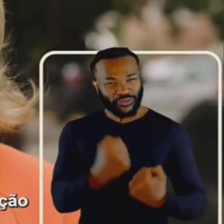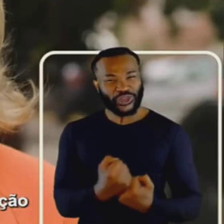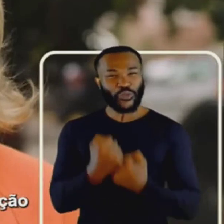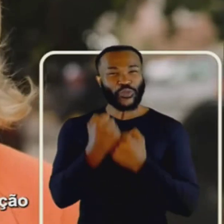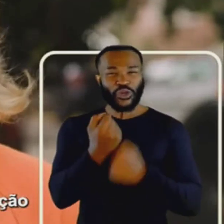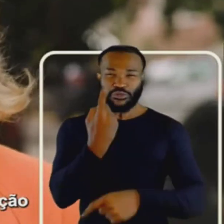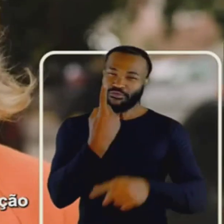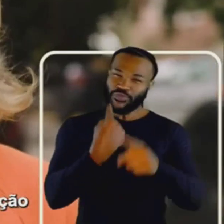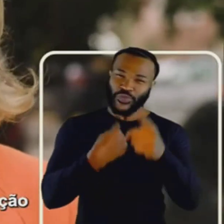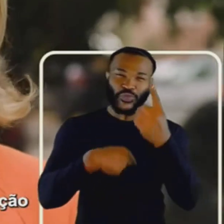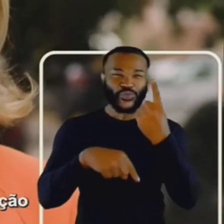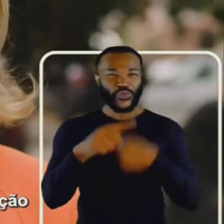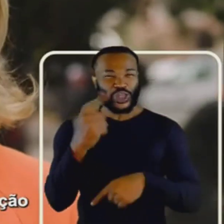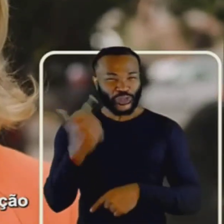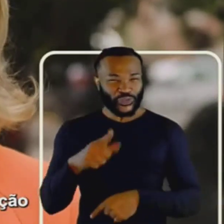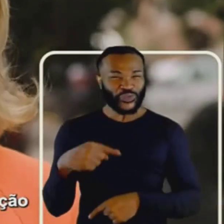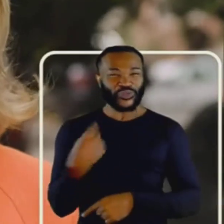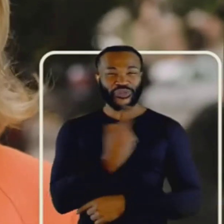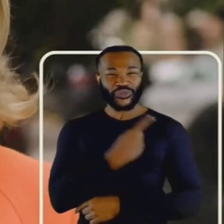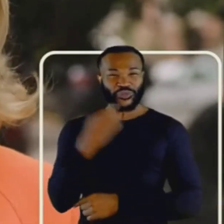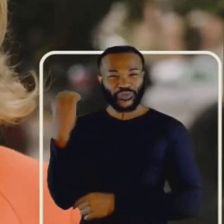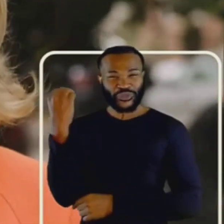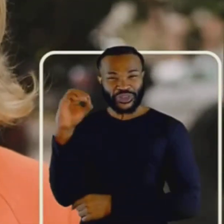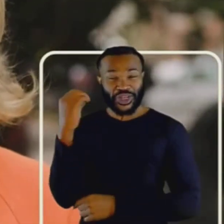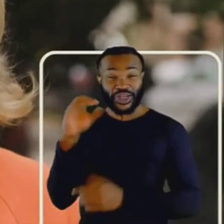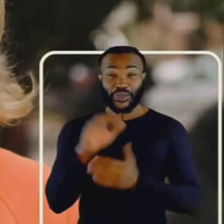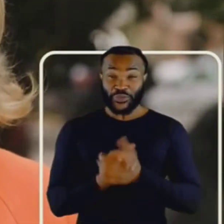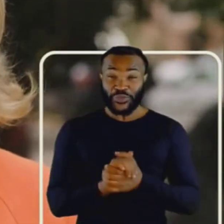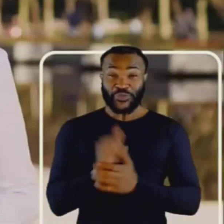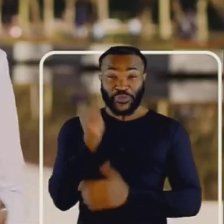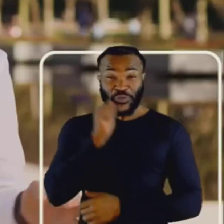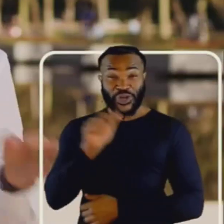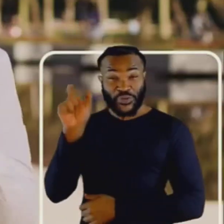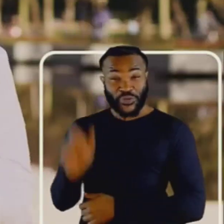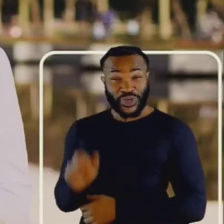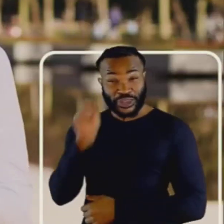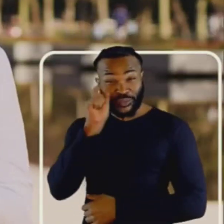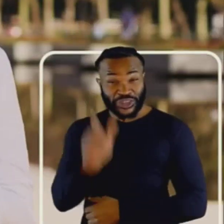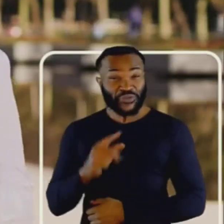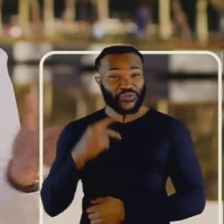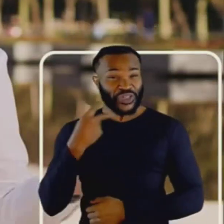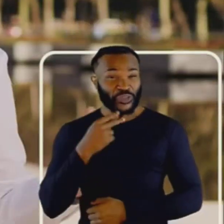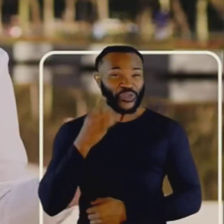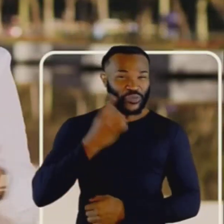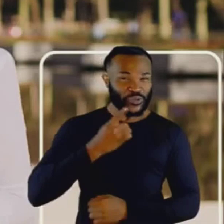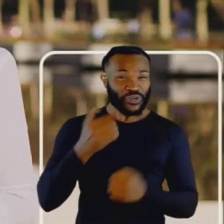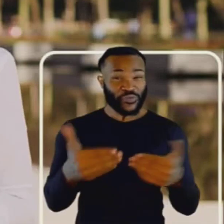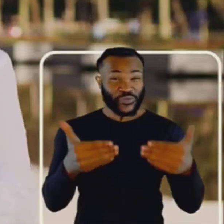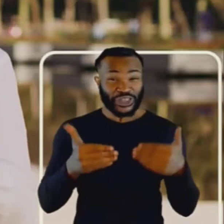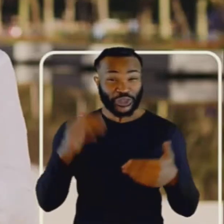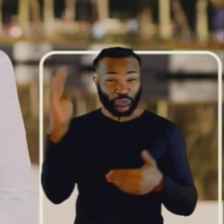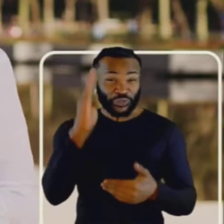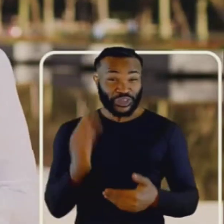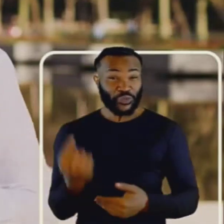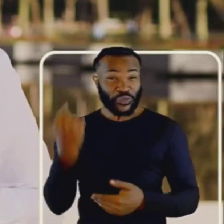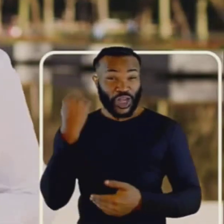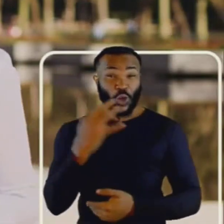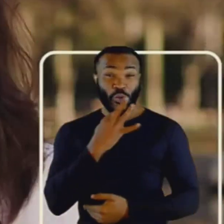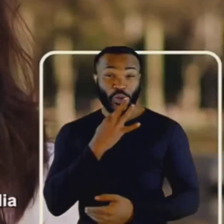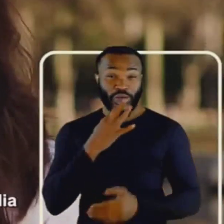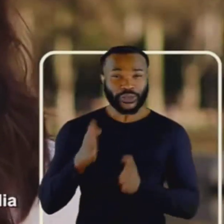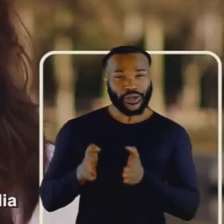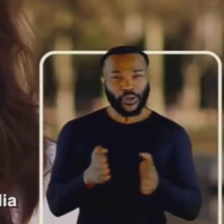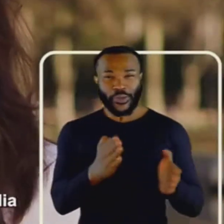o cimento para a reconstrução da nossa Porto Alegre. Maria é experiente, foi vereadora, deputada e ministra do